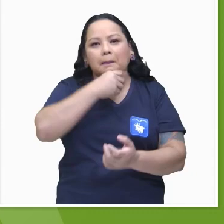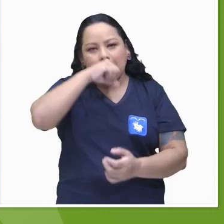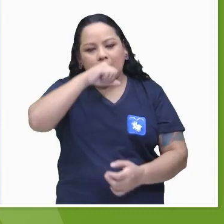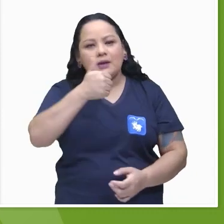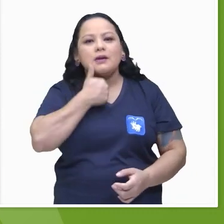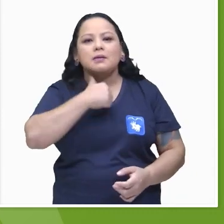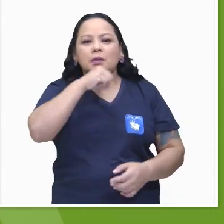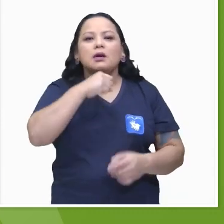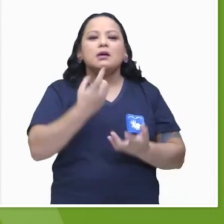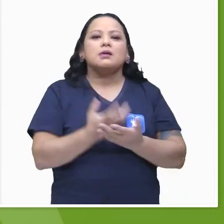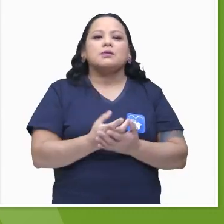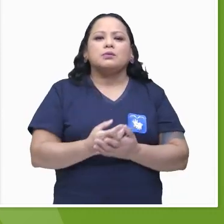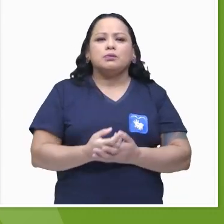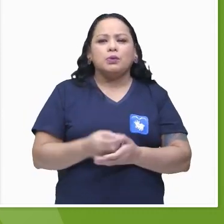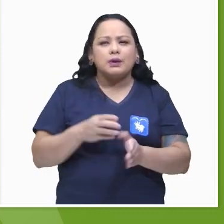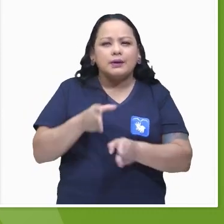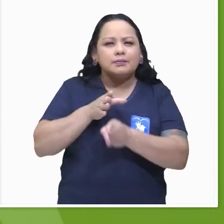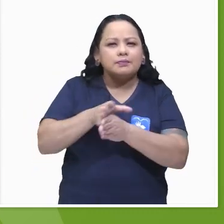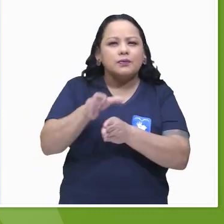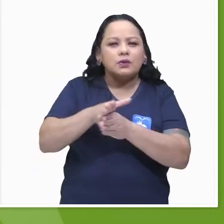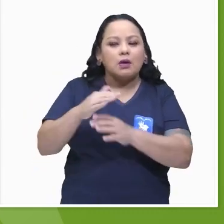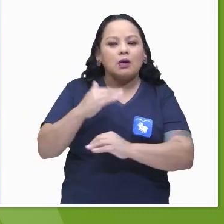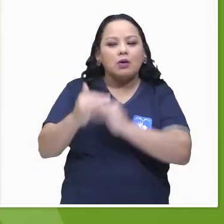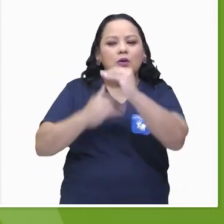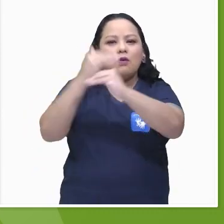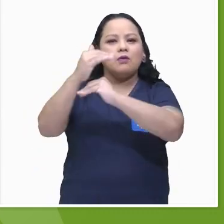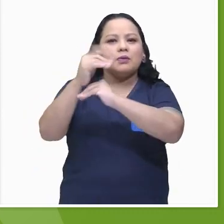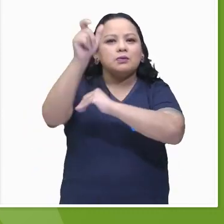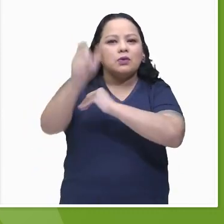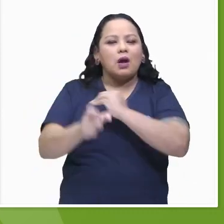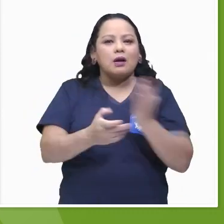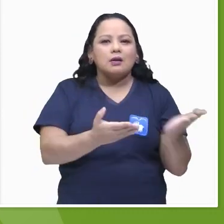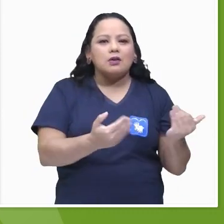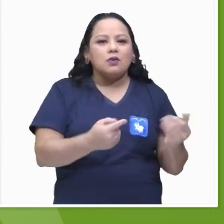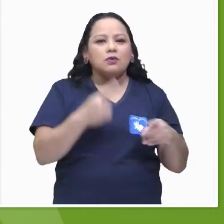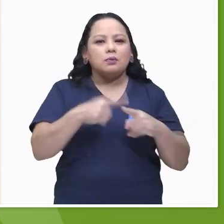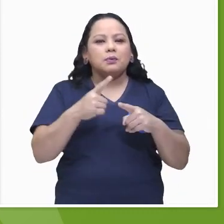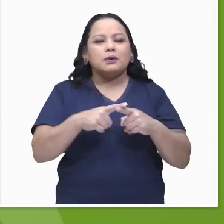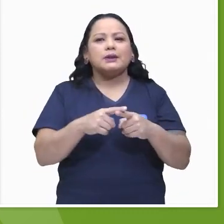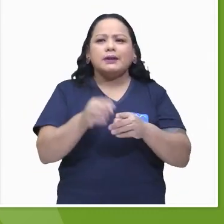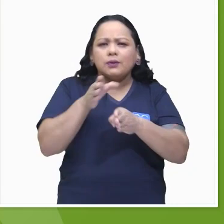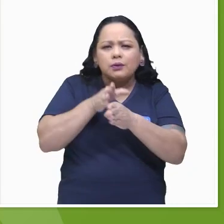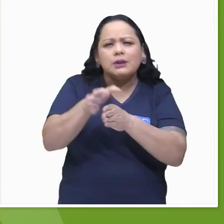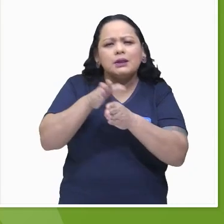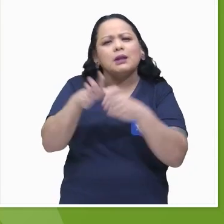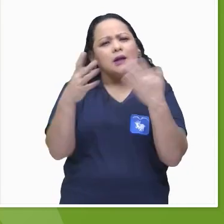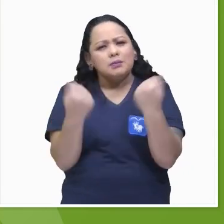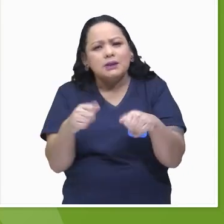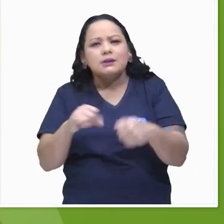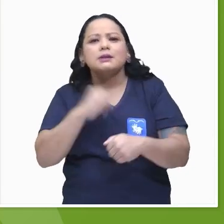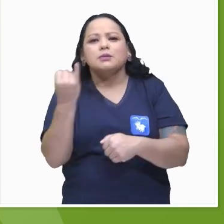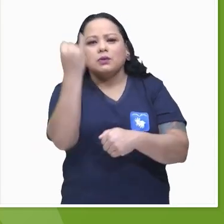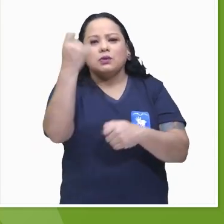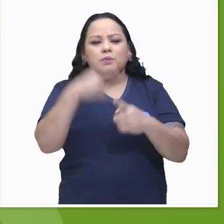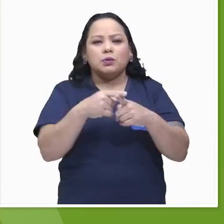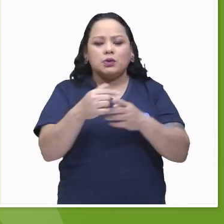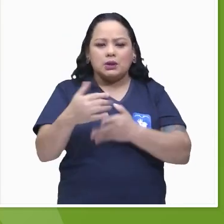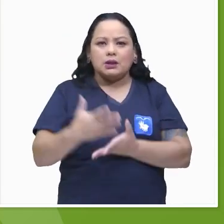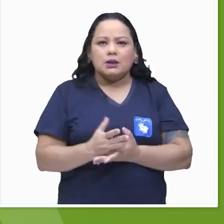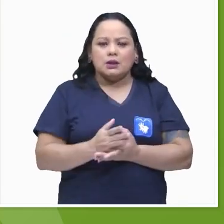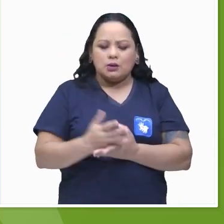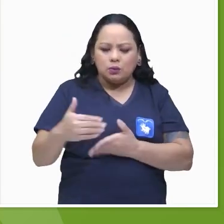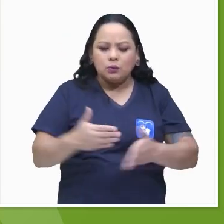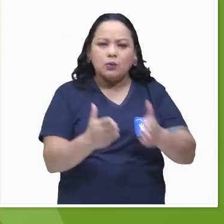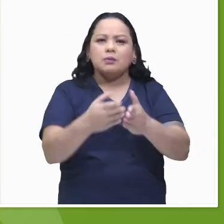para acompanhar o desenvolvimento desse indivíduo, né, para colocar ali os pingos nos is, né? Então, levar ali para o caminho